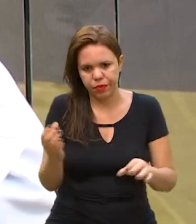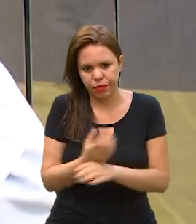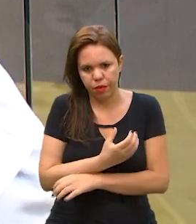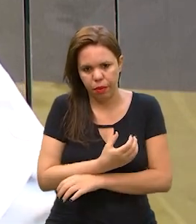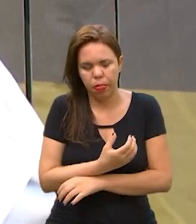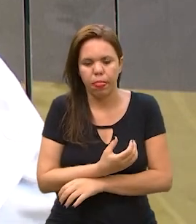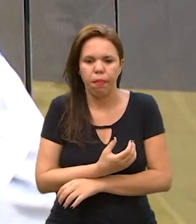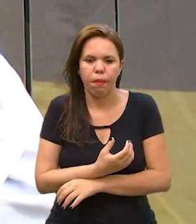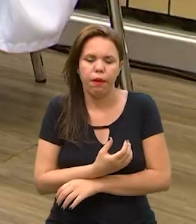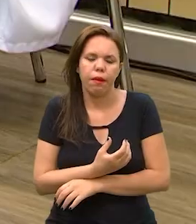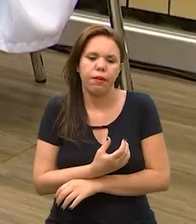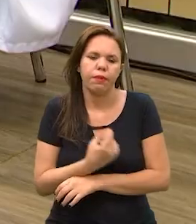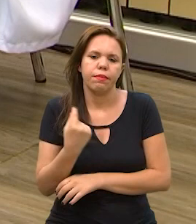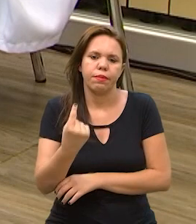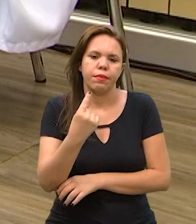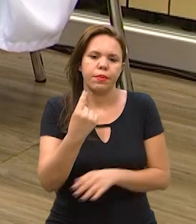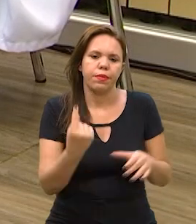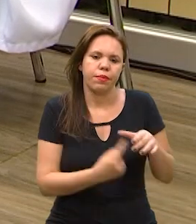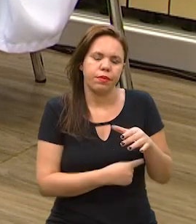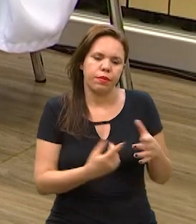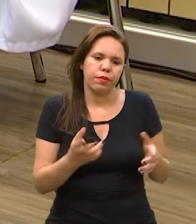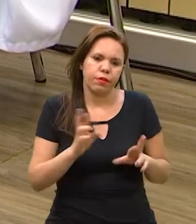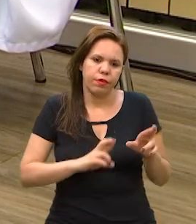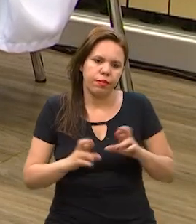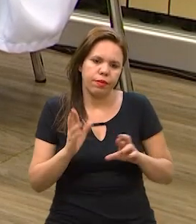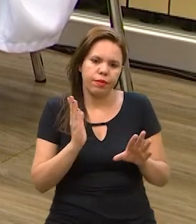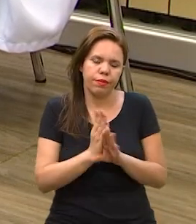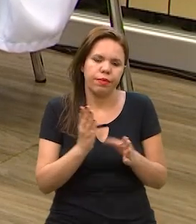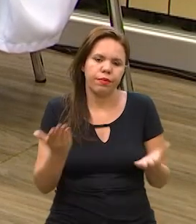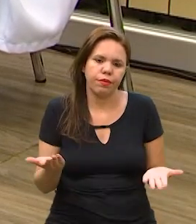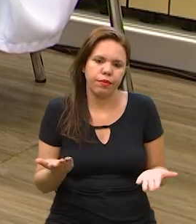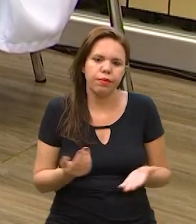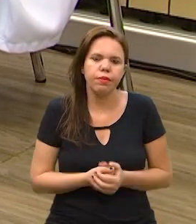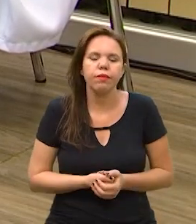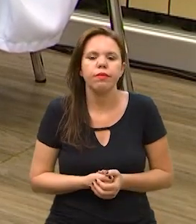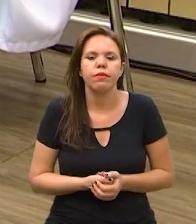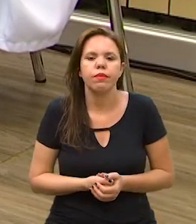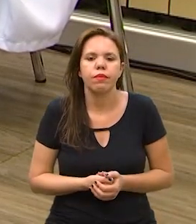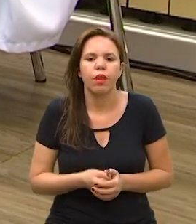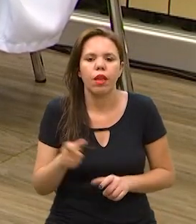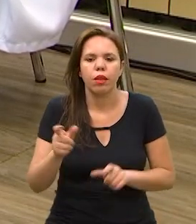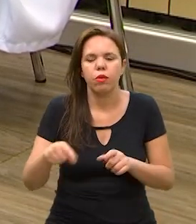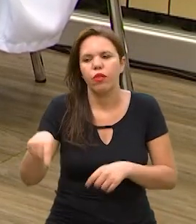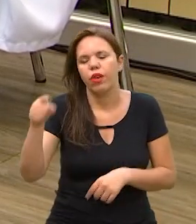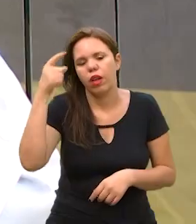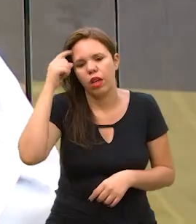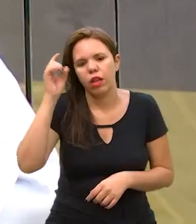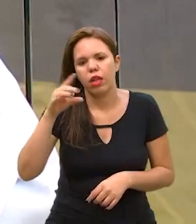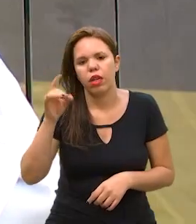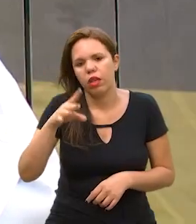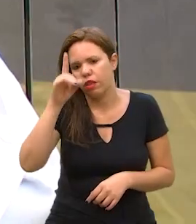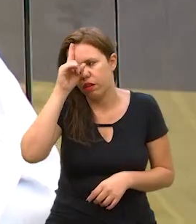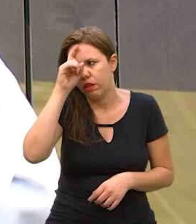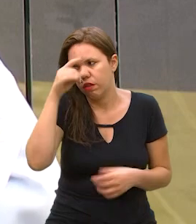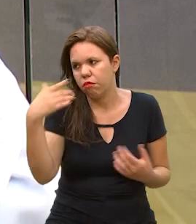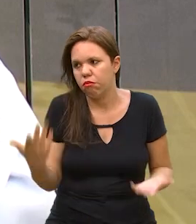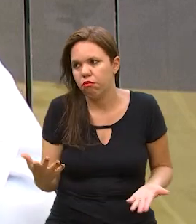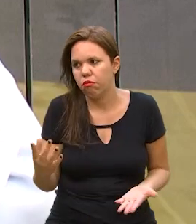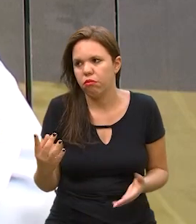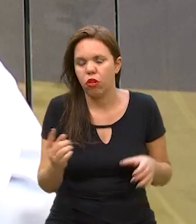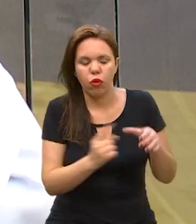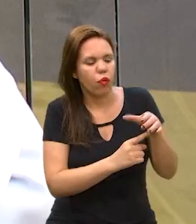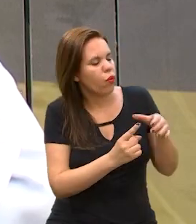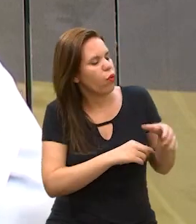examinar o paciente, uma anamnese. Né? O pronto-socorro. Exatamente. As pessoas vão, dor de cabeça, vão no pronto-socorro, mas não vai